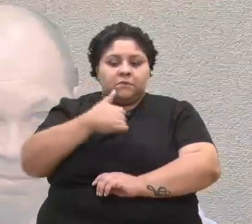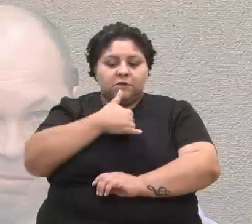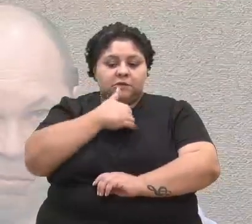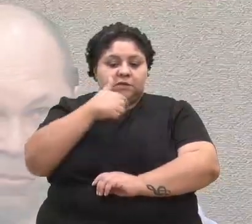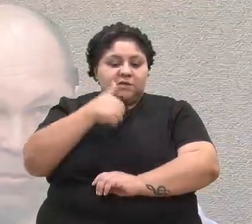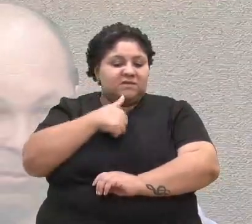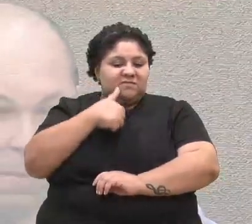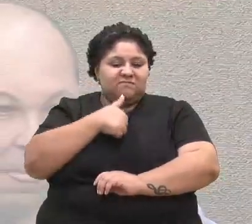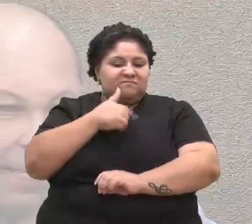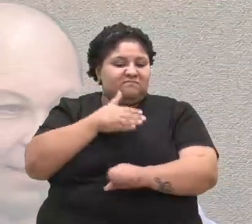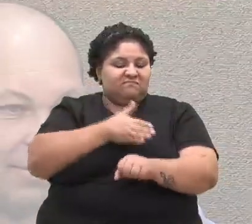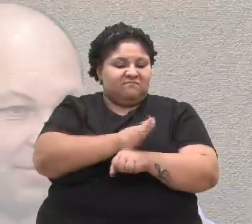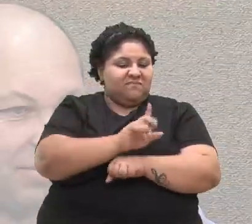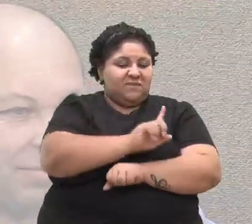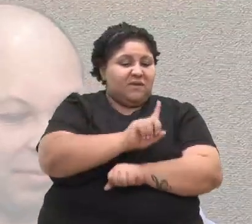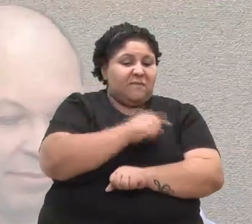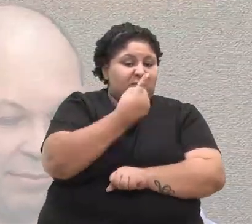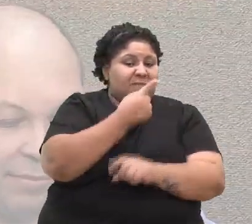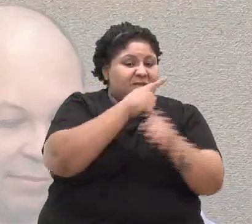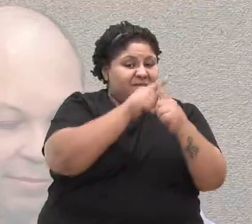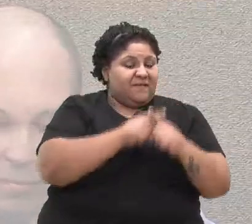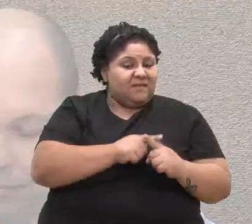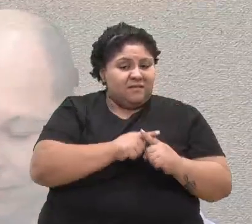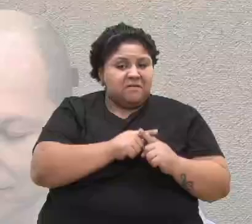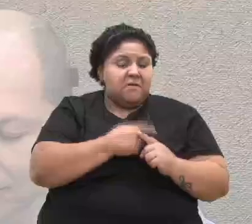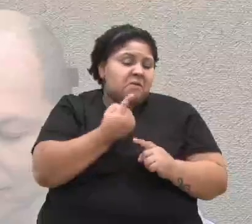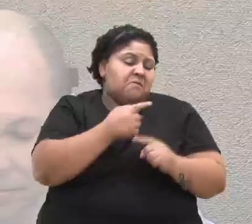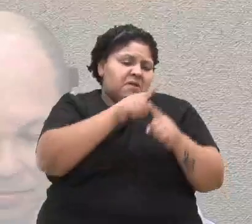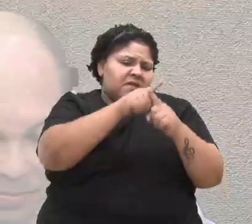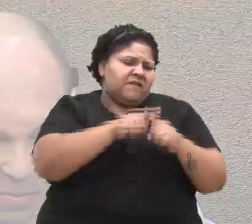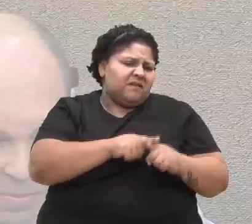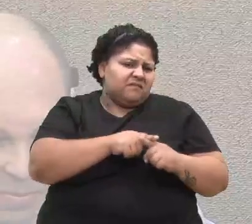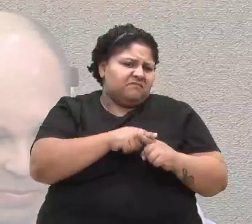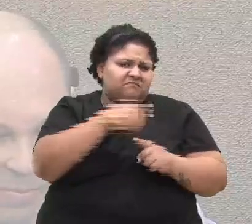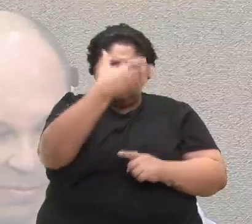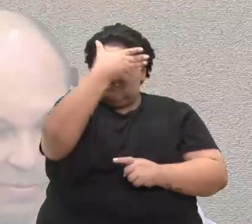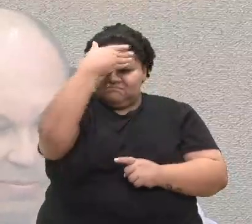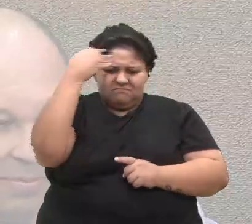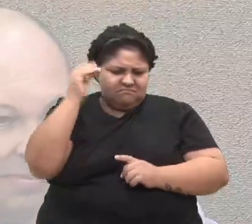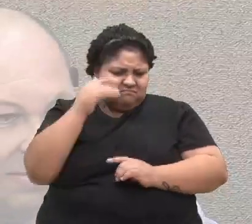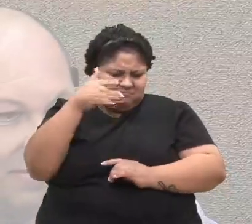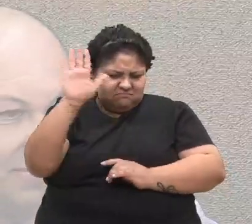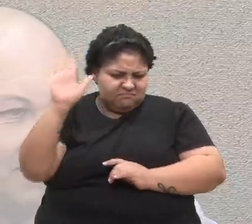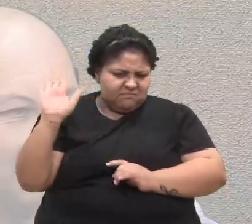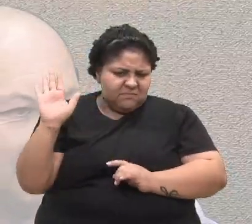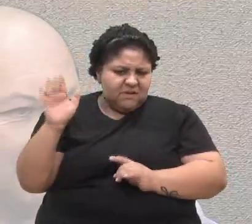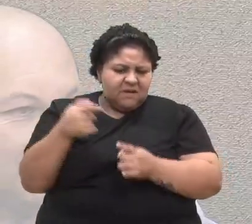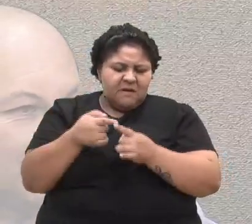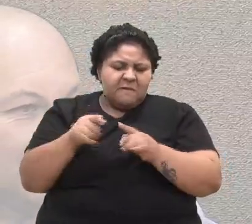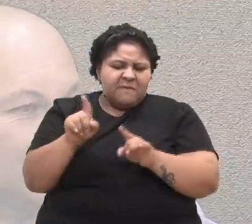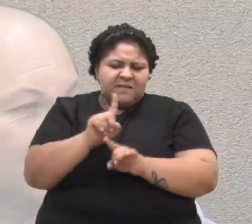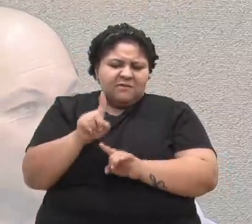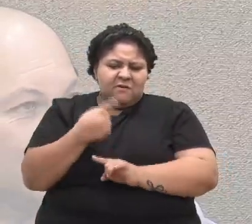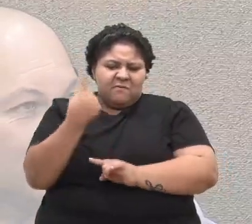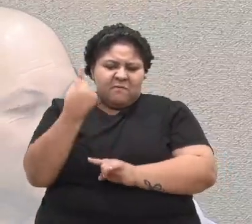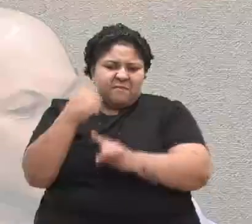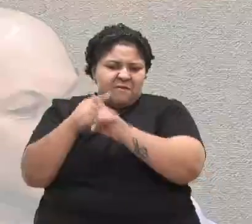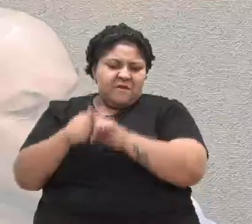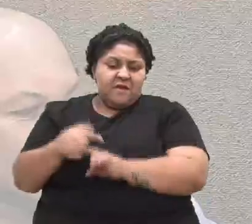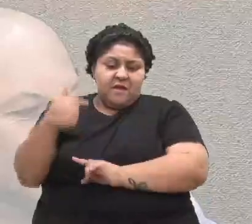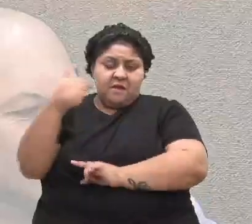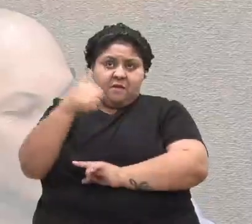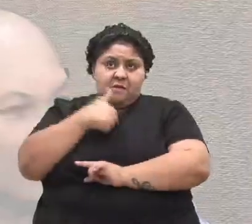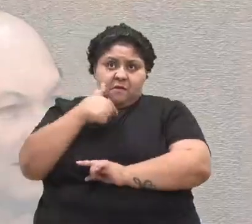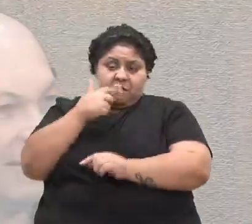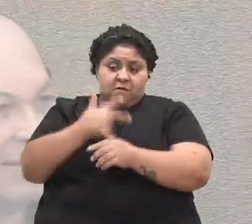que não é a primeira vez. Se fosse a primeira, a gente deixa passar, né? Mas não é a primeira vez que quando eu vou